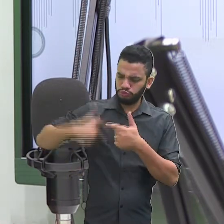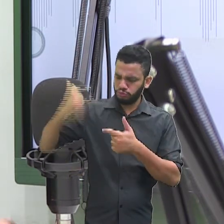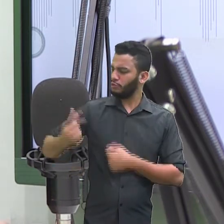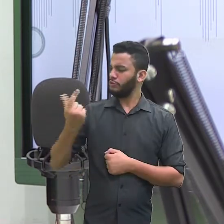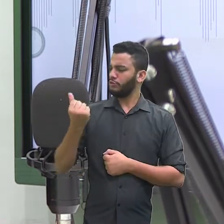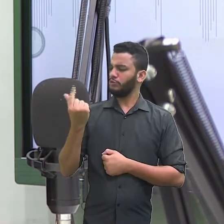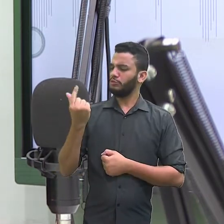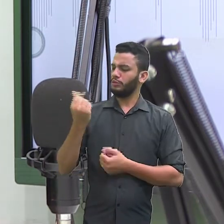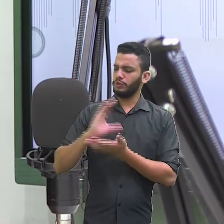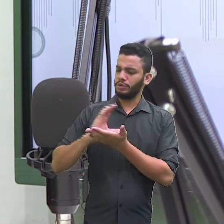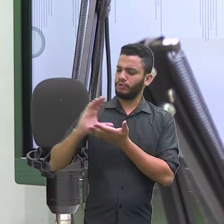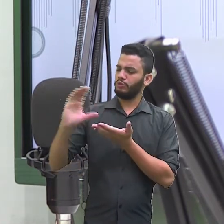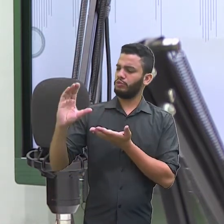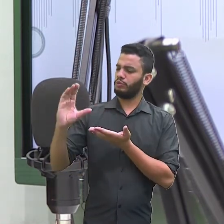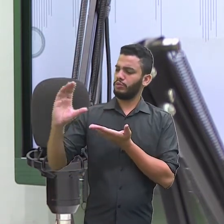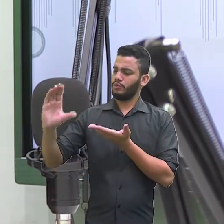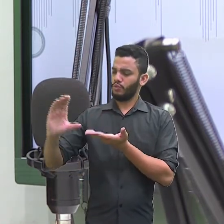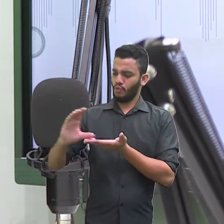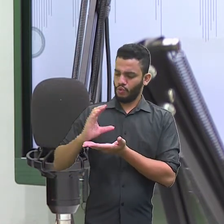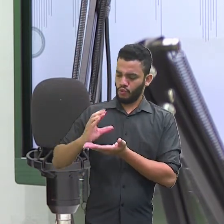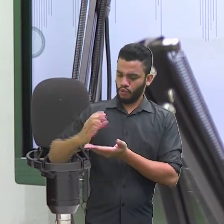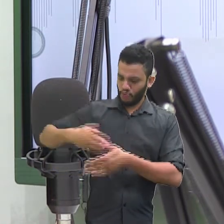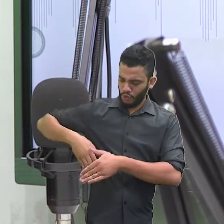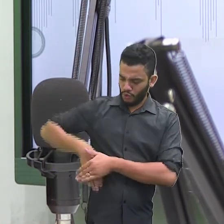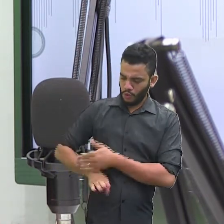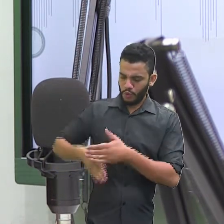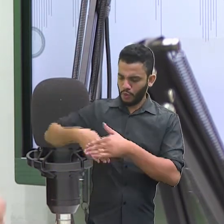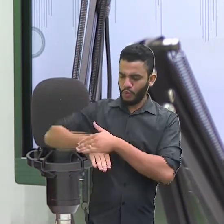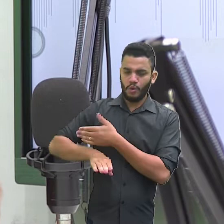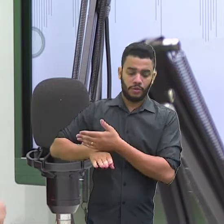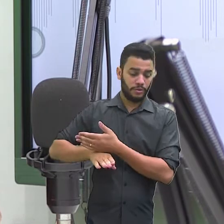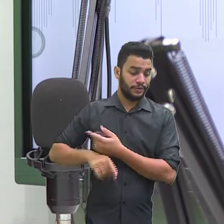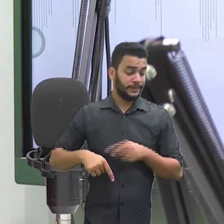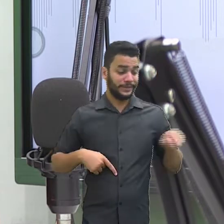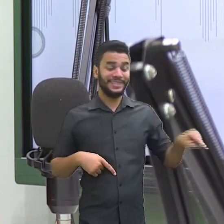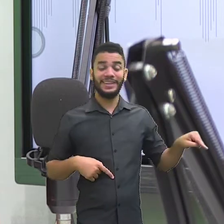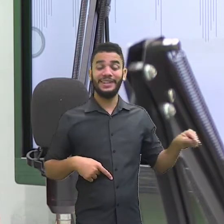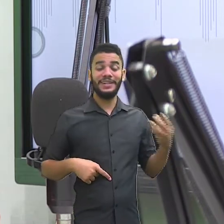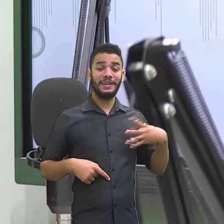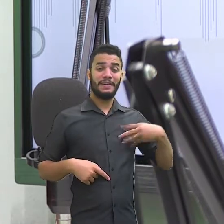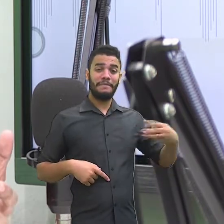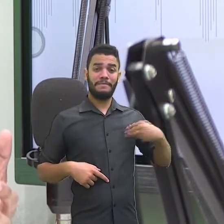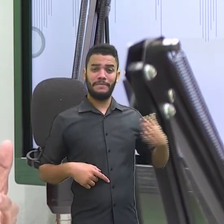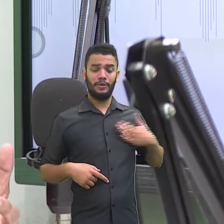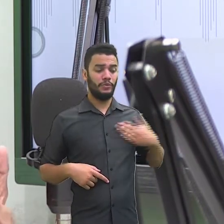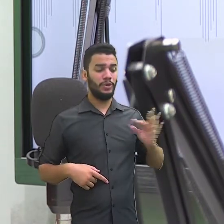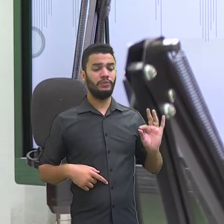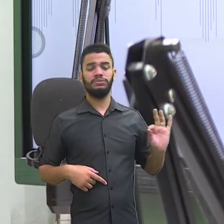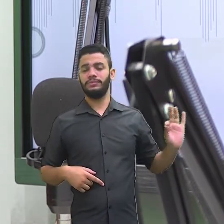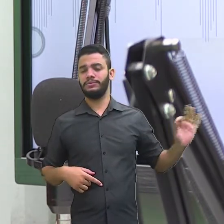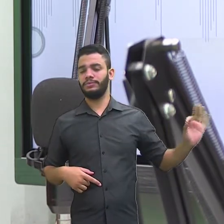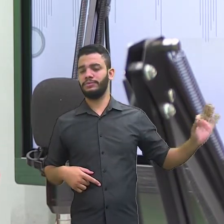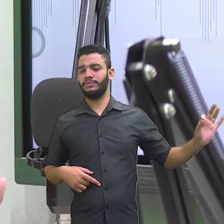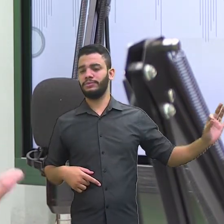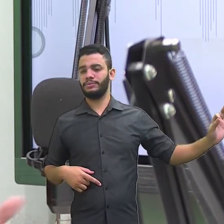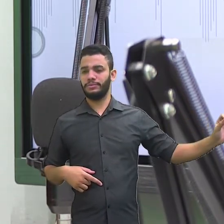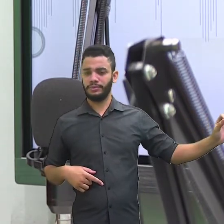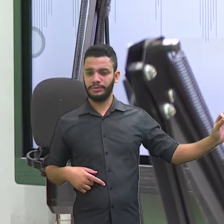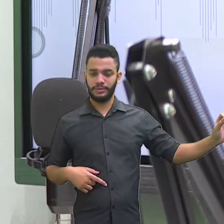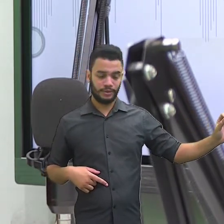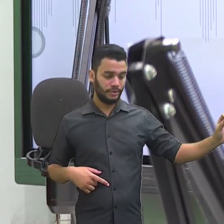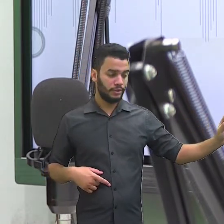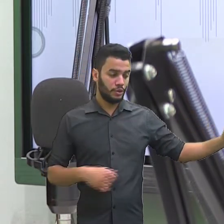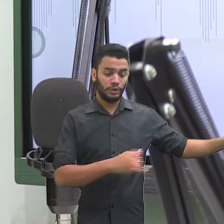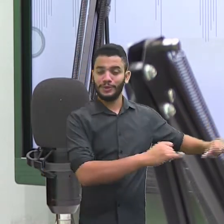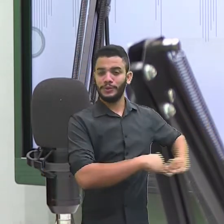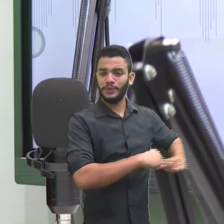filhos andam por um caminho de drogas e tudo mais, isso vai trazer muitos dissabores e muita tristeza, certamente,